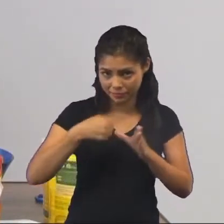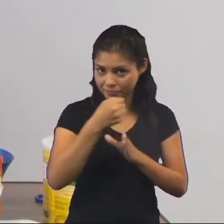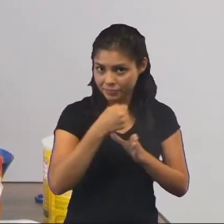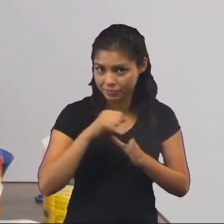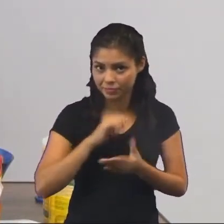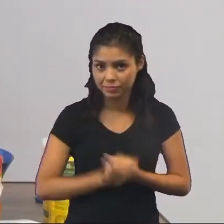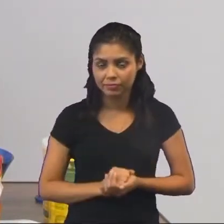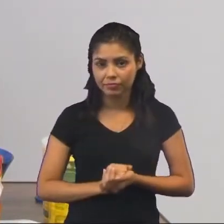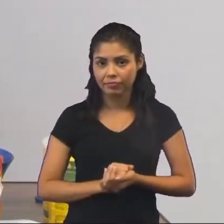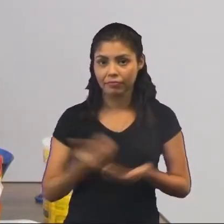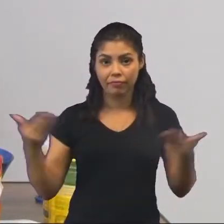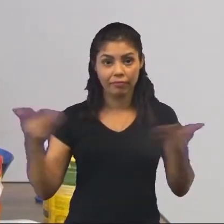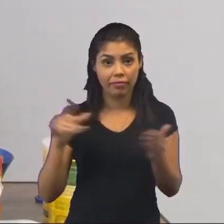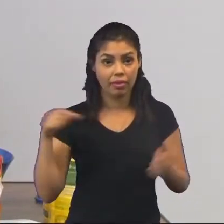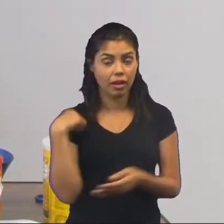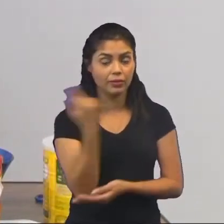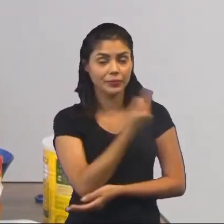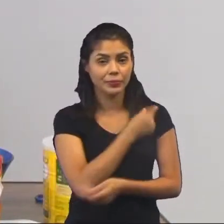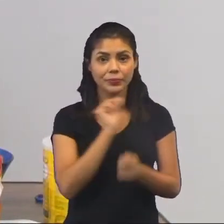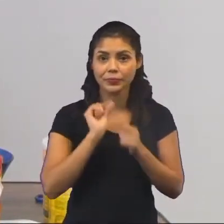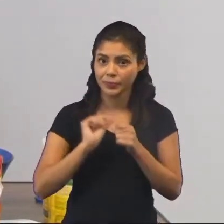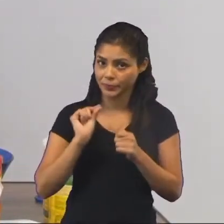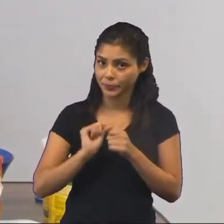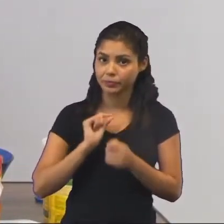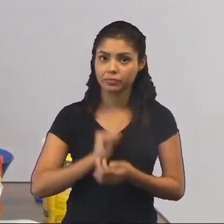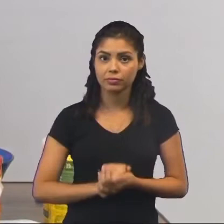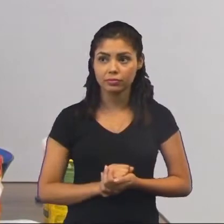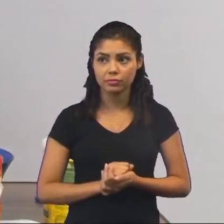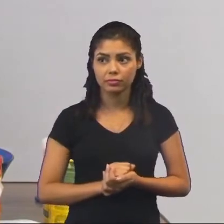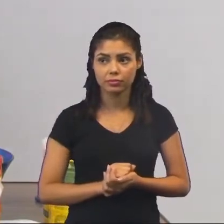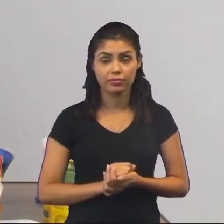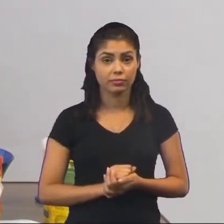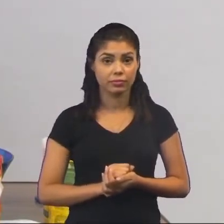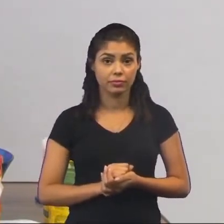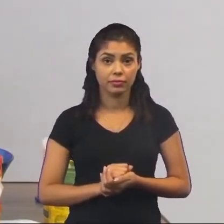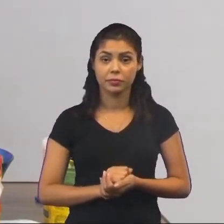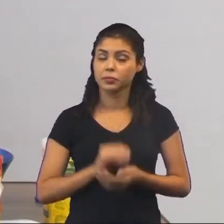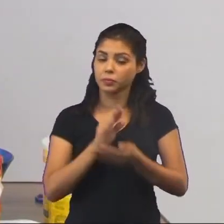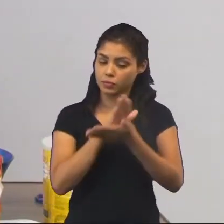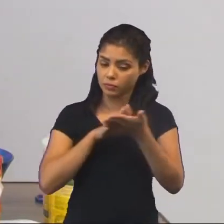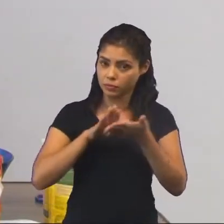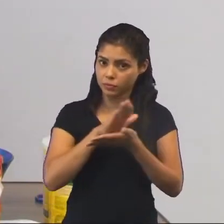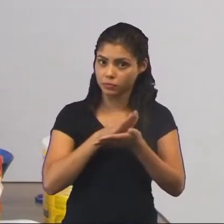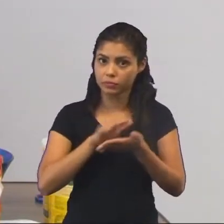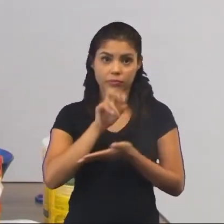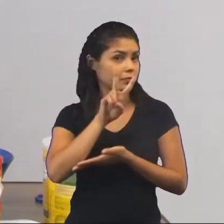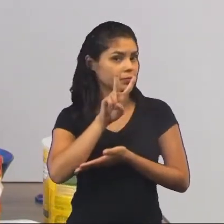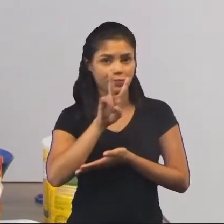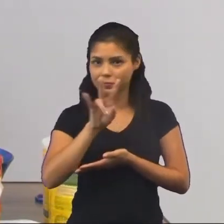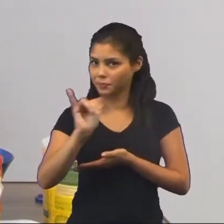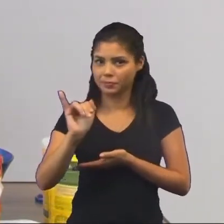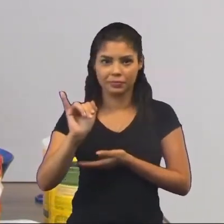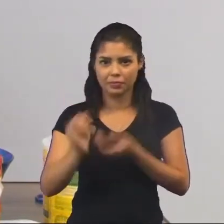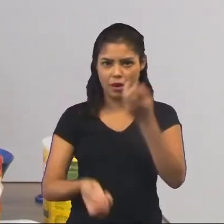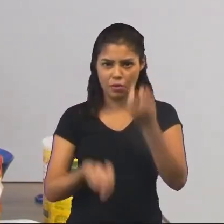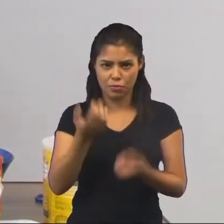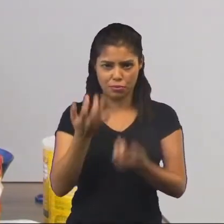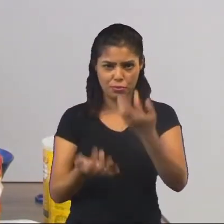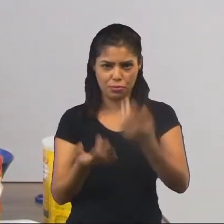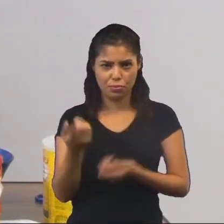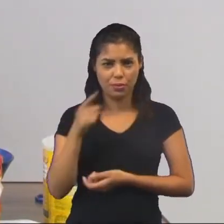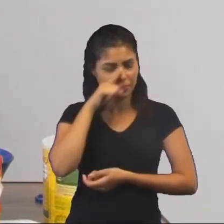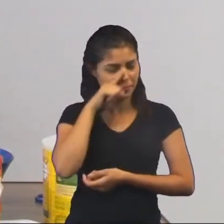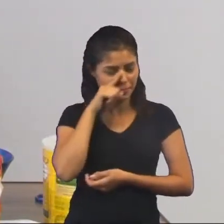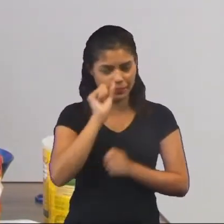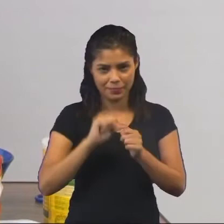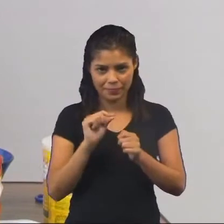receita? Então, agora, nós vamos fazer o brigadeiro que não vai ao fogo. Não tem perigo